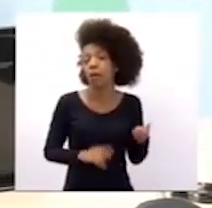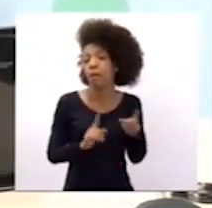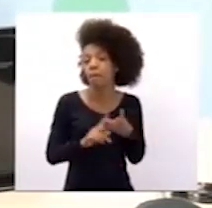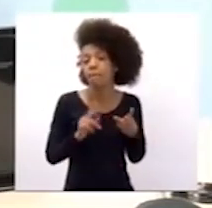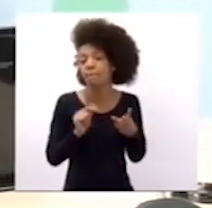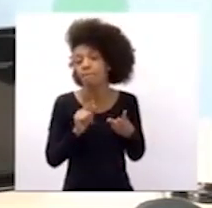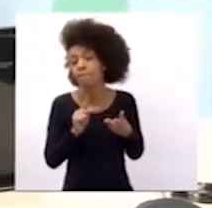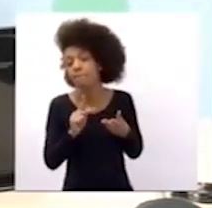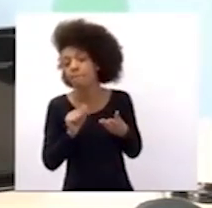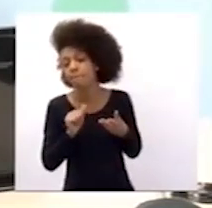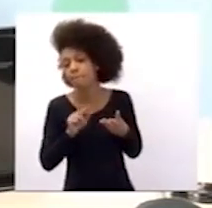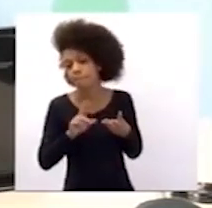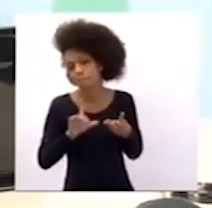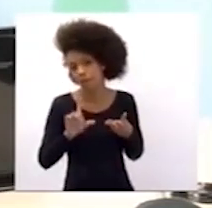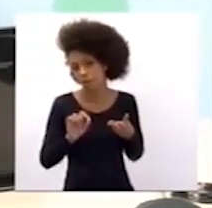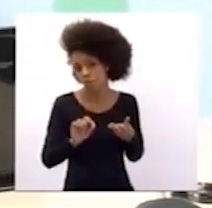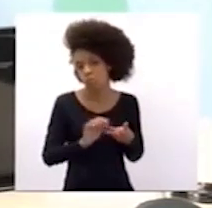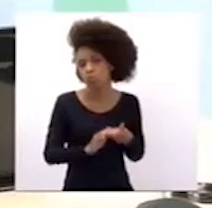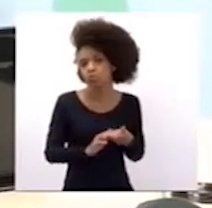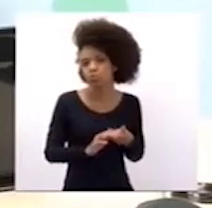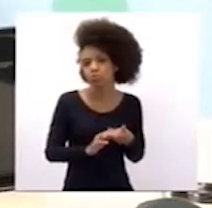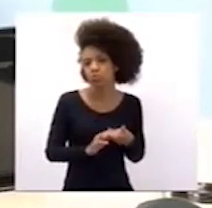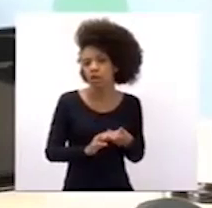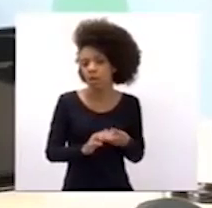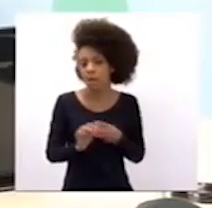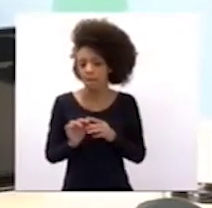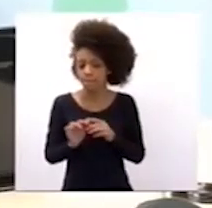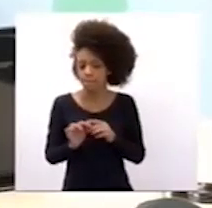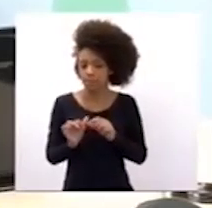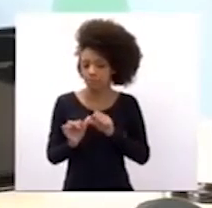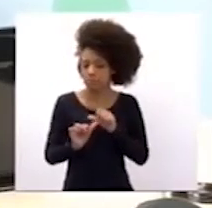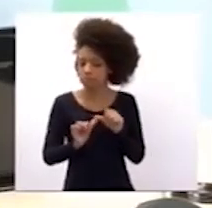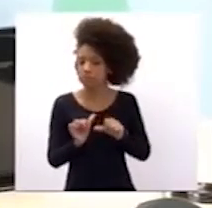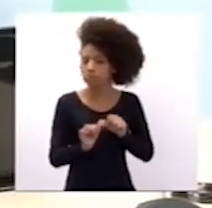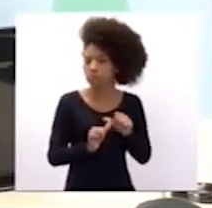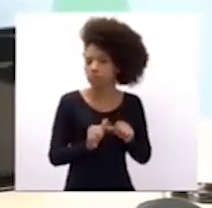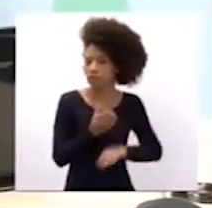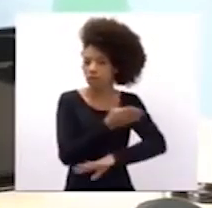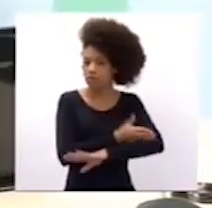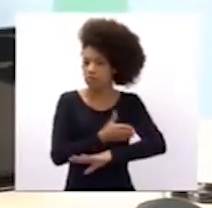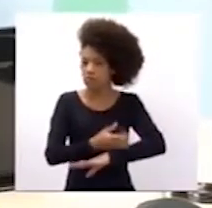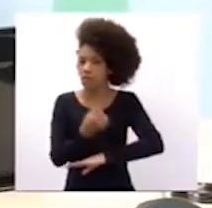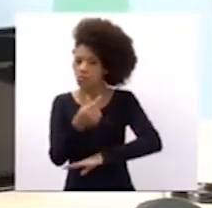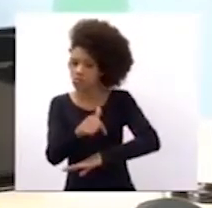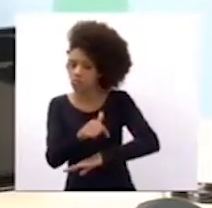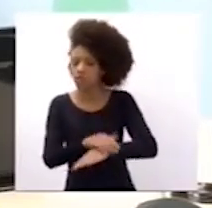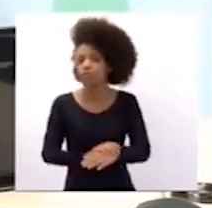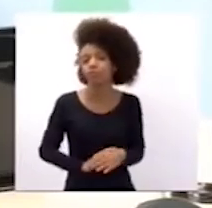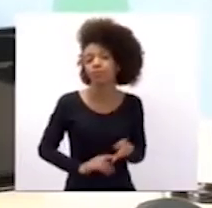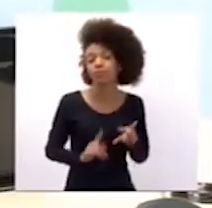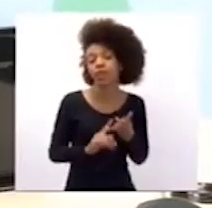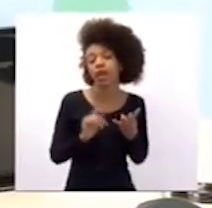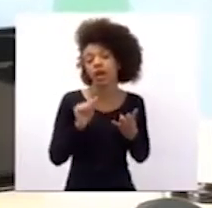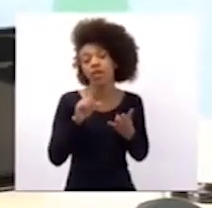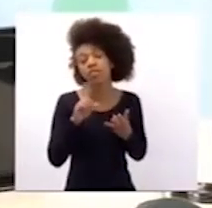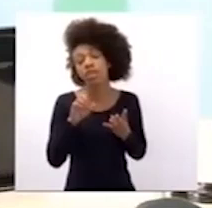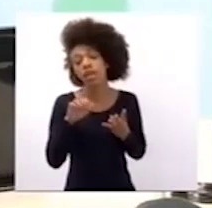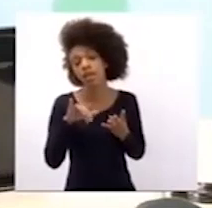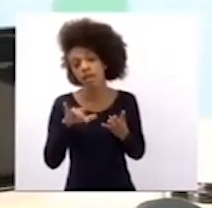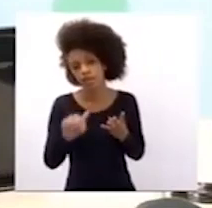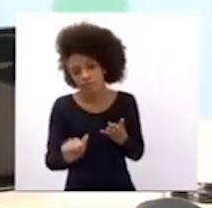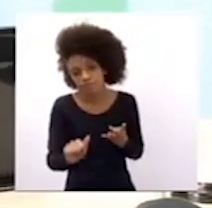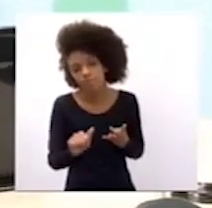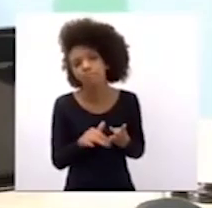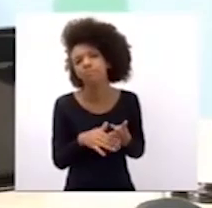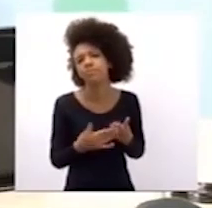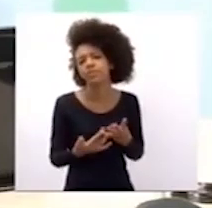colocou o modelo prussiano, provavelmente do século XVII. A Adélia falou que em fileiras e dispostos em grupos, então